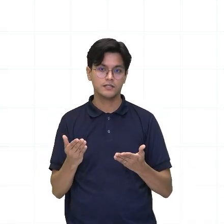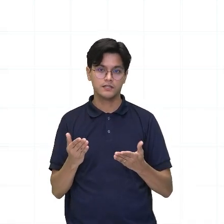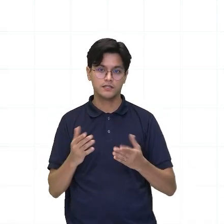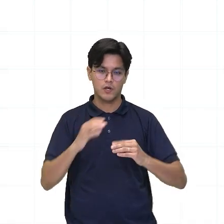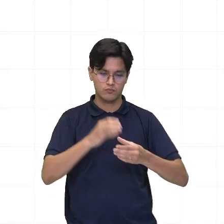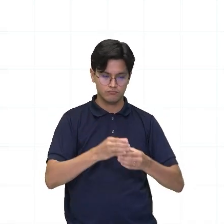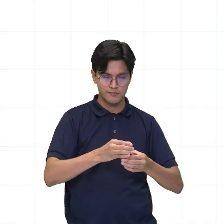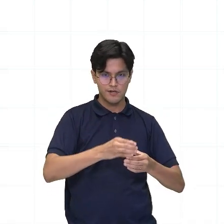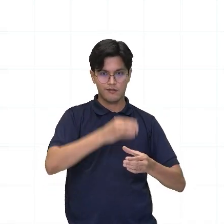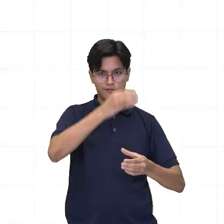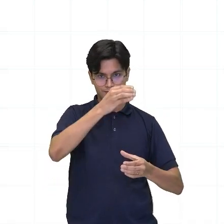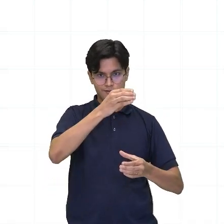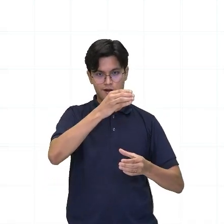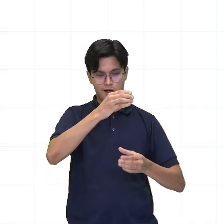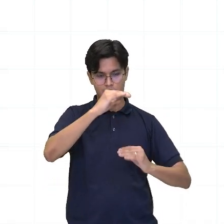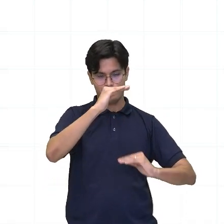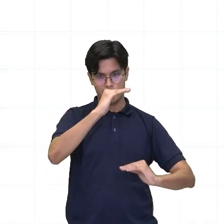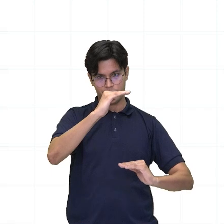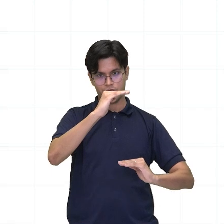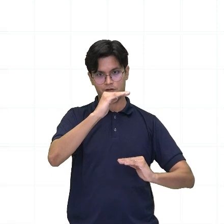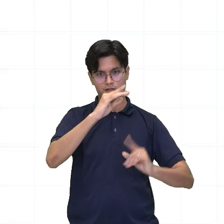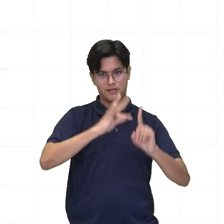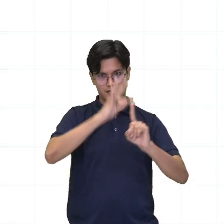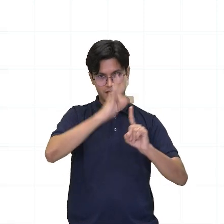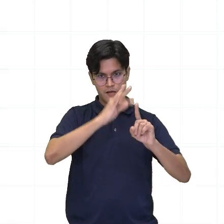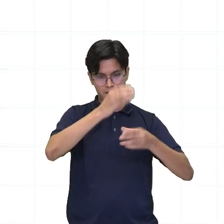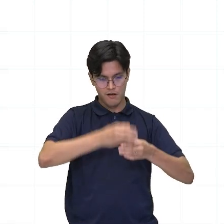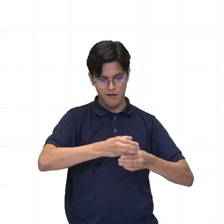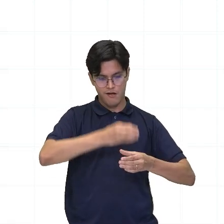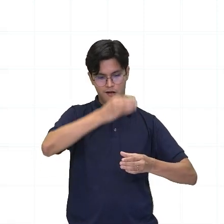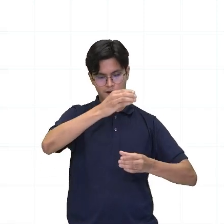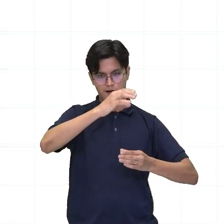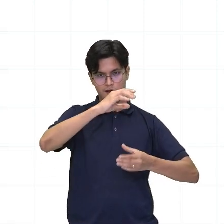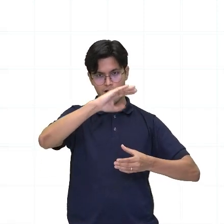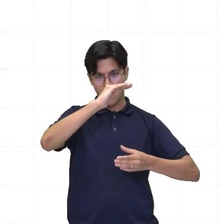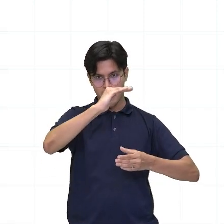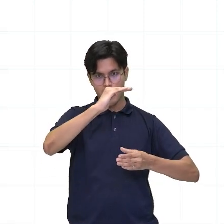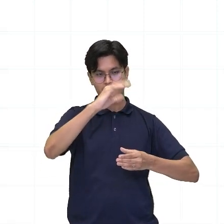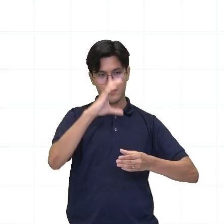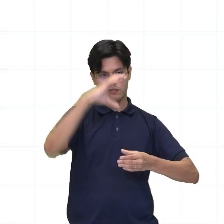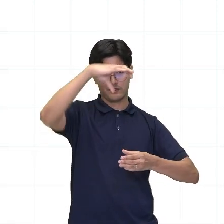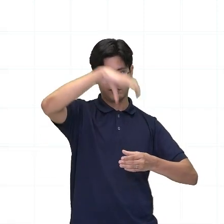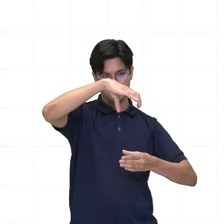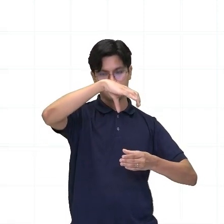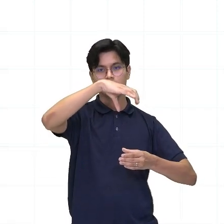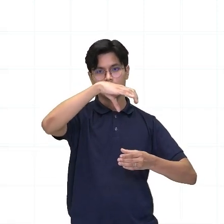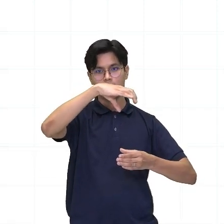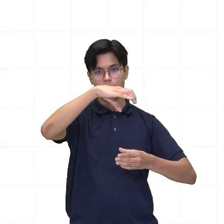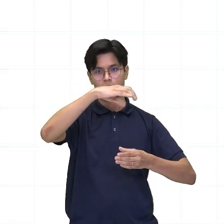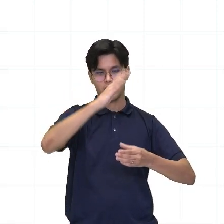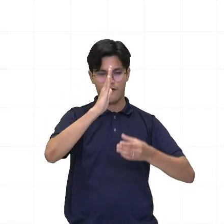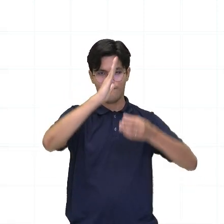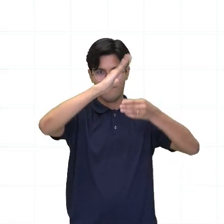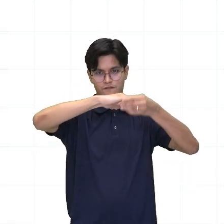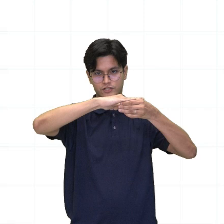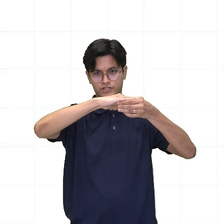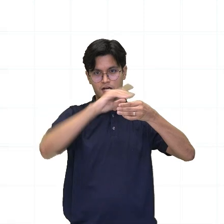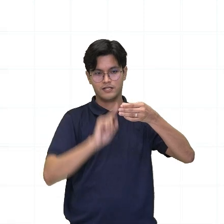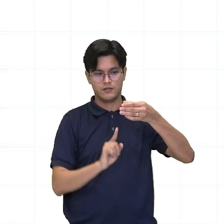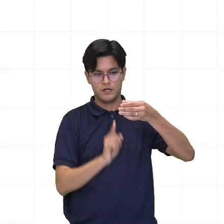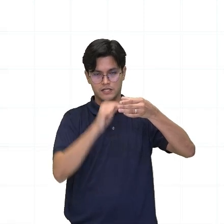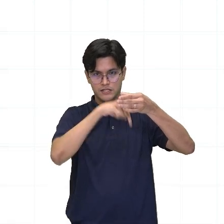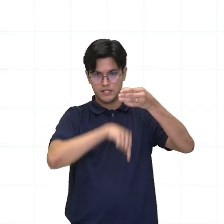de ar quente e ar frio, por isso que ela impede essas trocas de calor com o ambiente. E